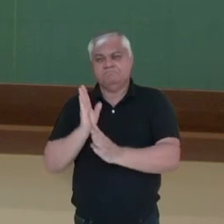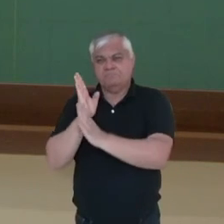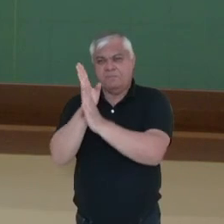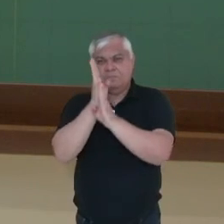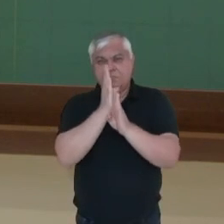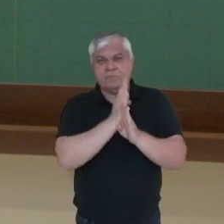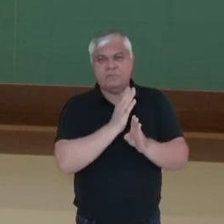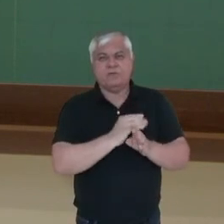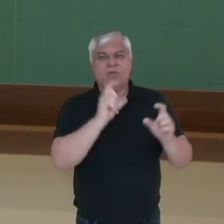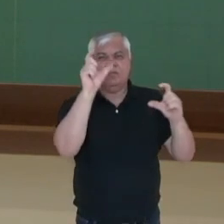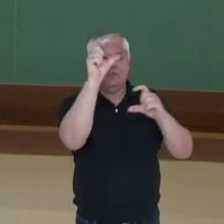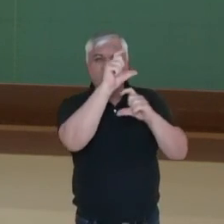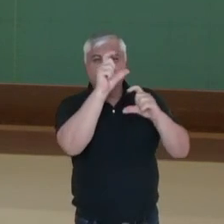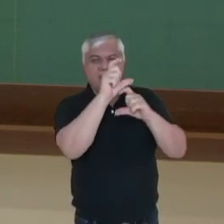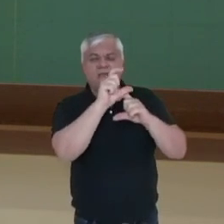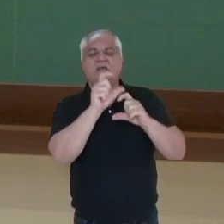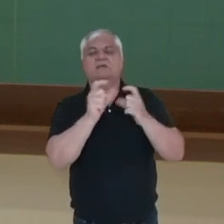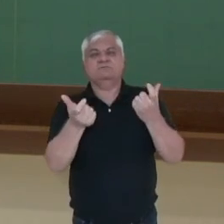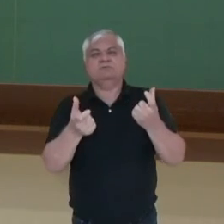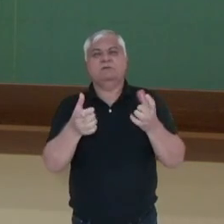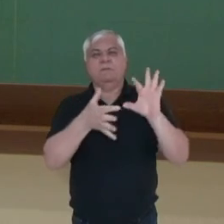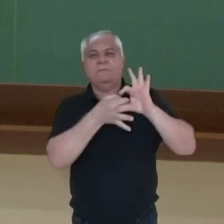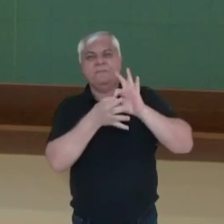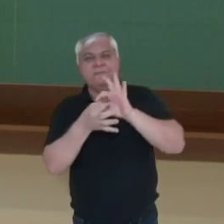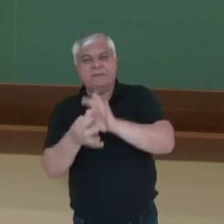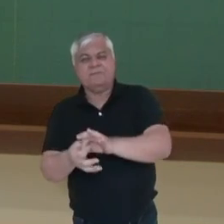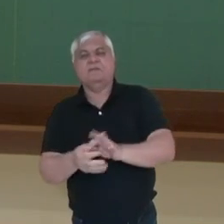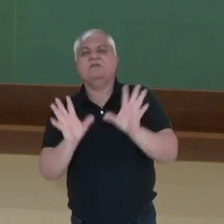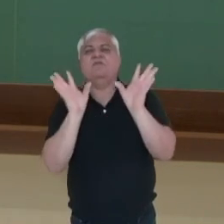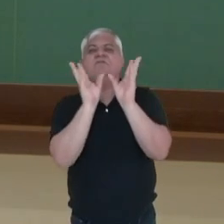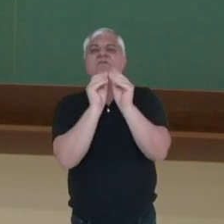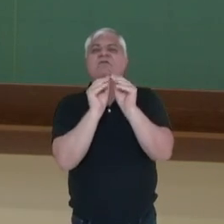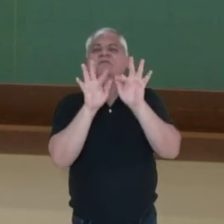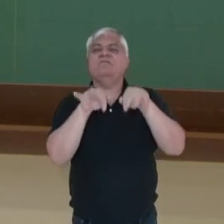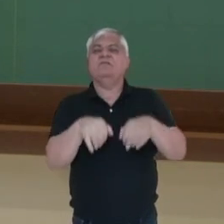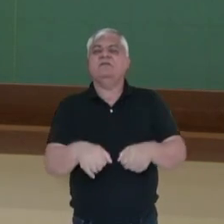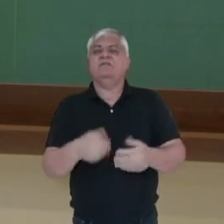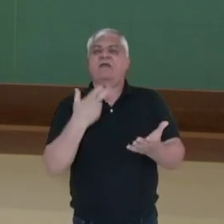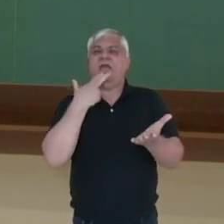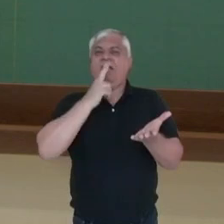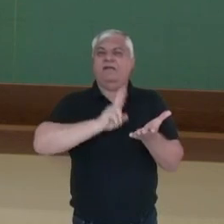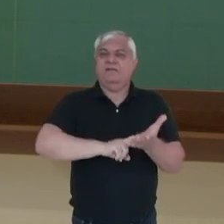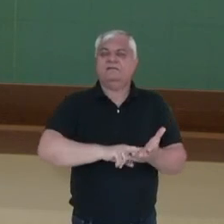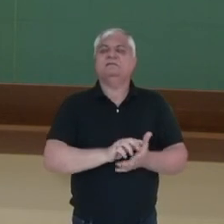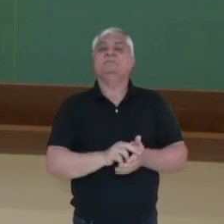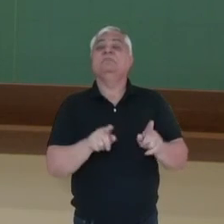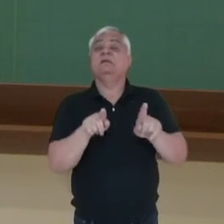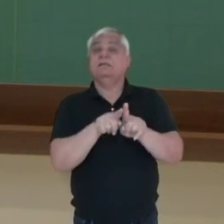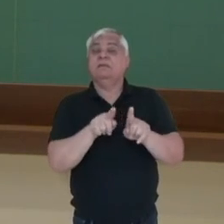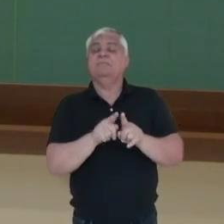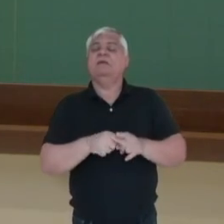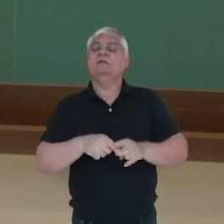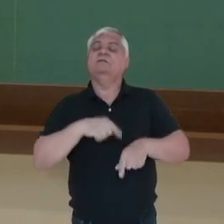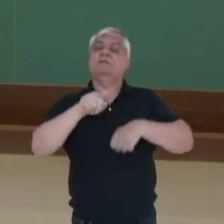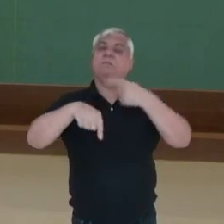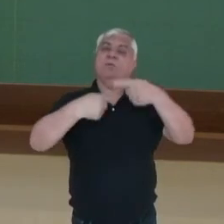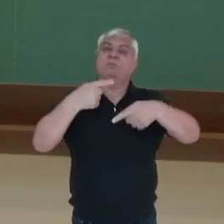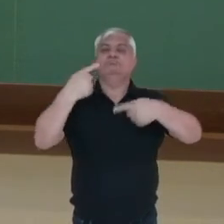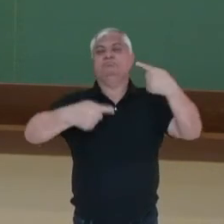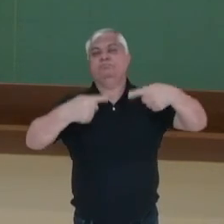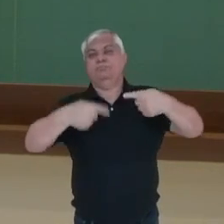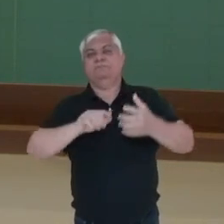trechos argumentativos e a conclusão da carta. Debatemos a temática apresentada.